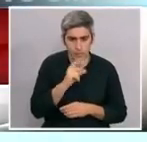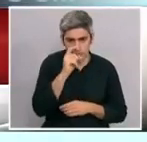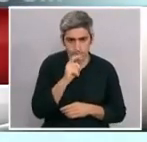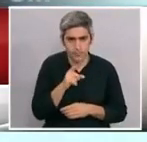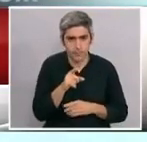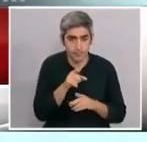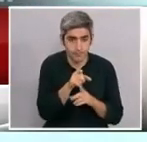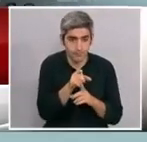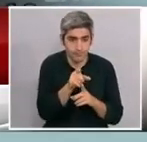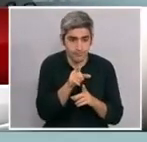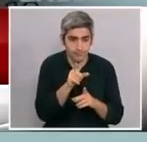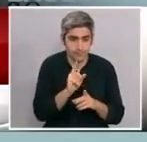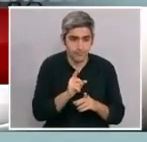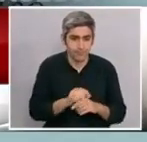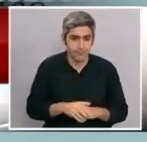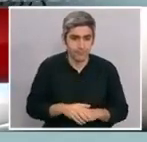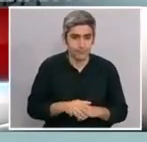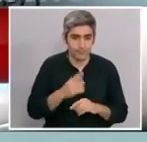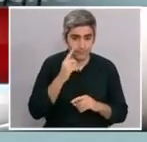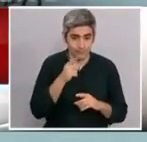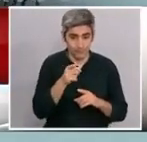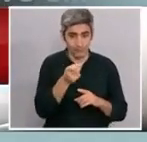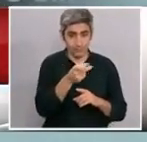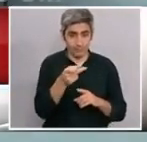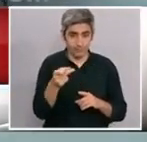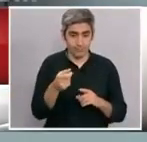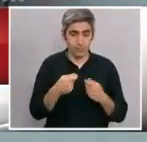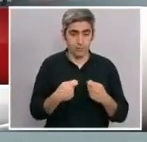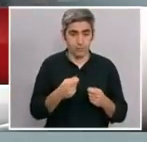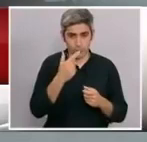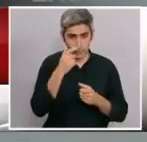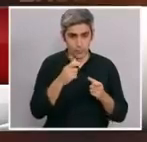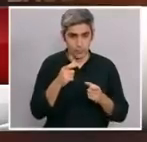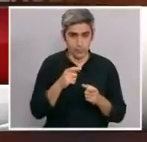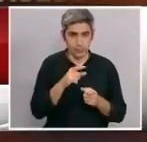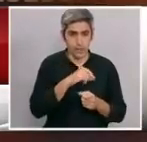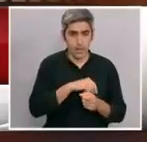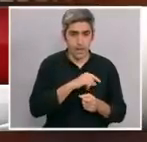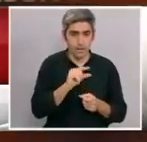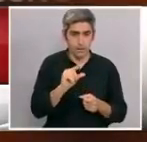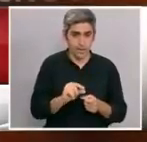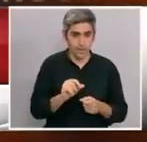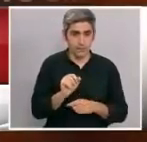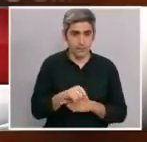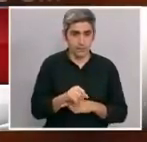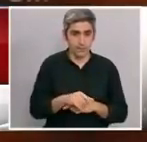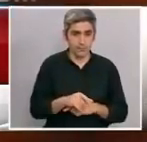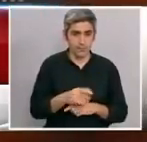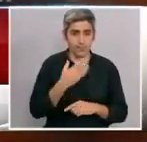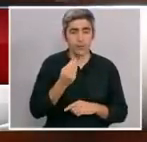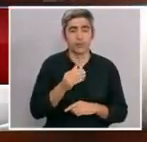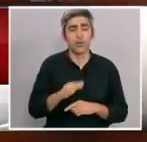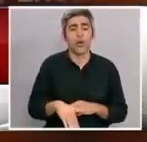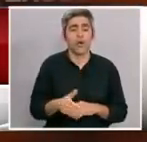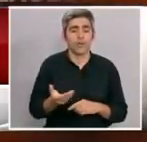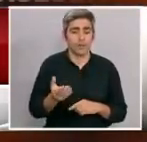Aqui. Está aqui, exatamente. Está a ver ali? Despesas do pessoal. Era a que ganhava menos, curiosamente. Era a mais nova, também